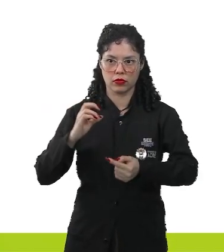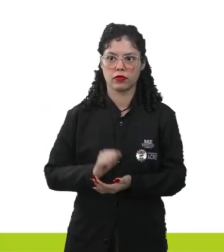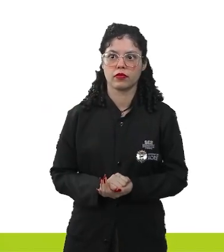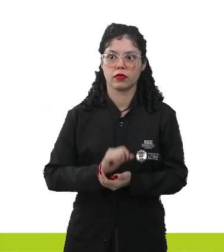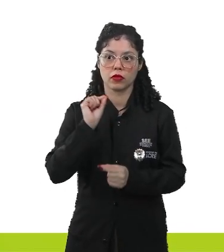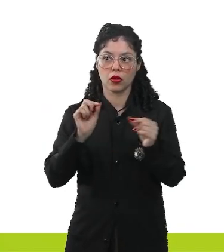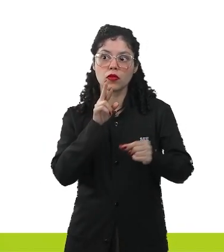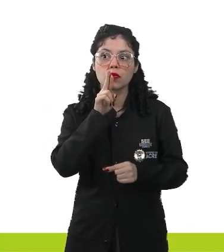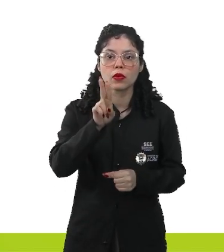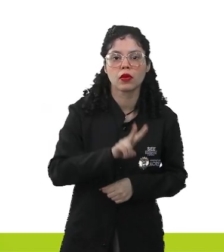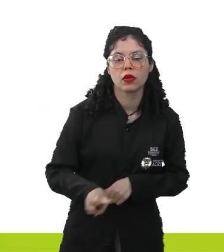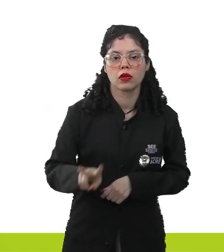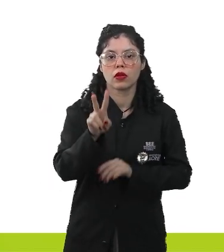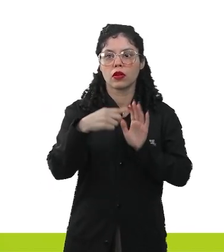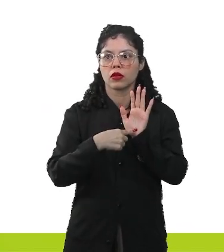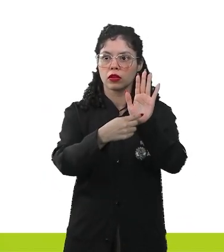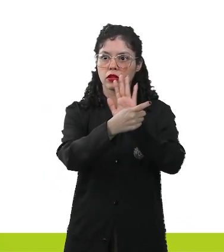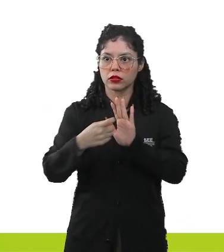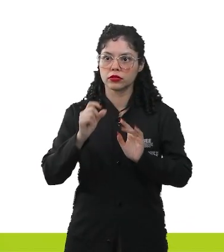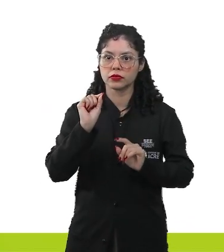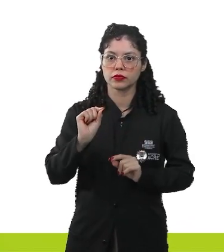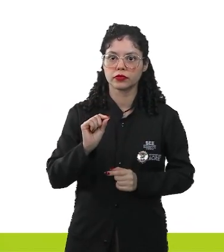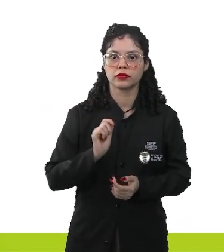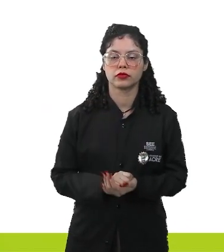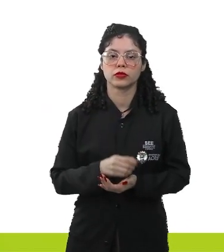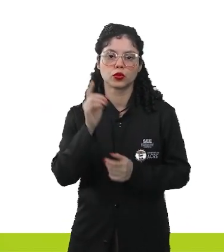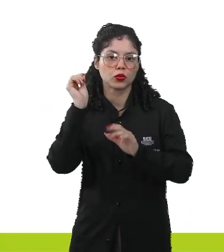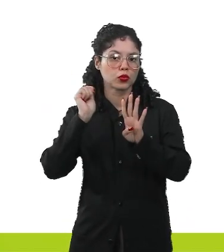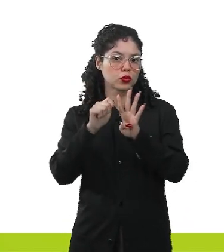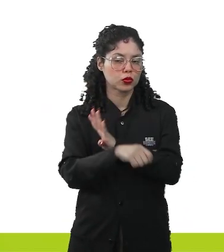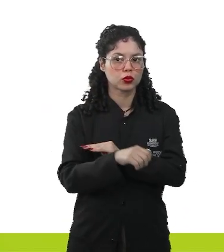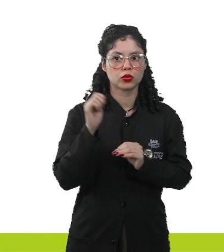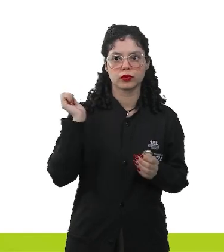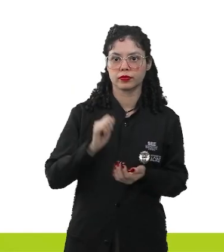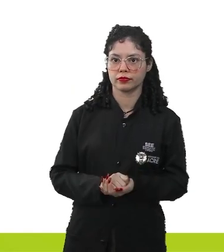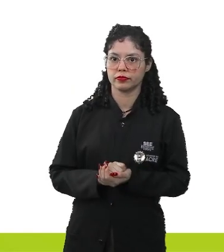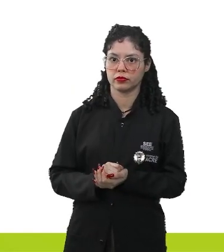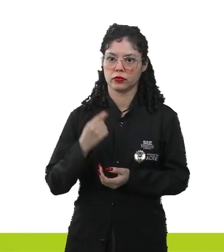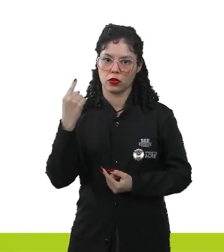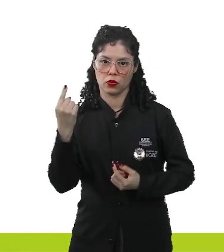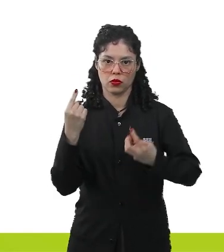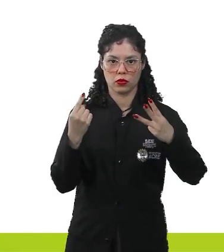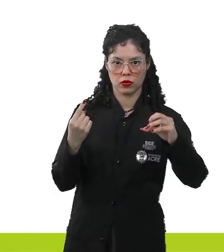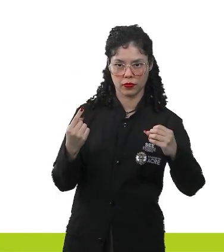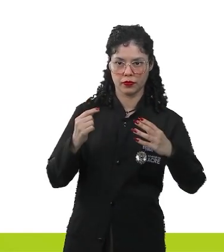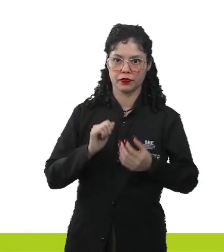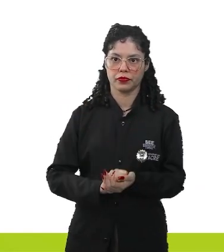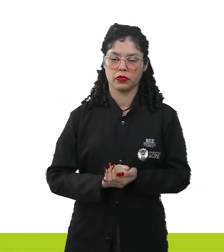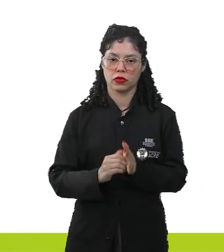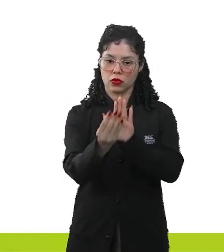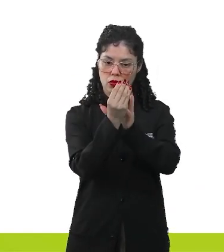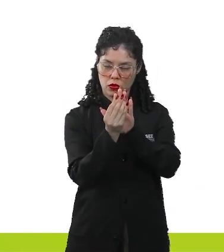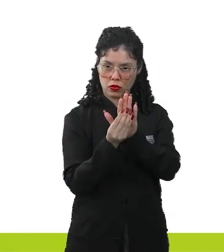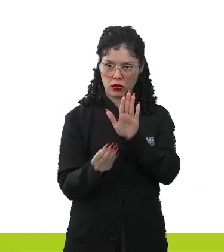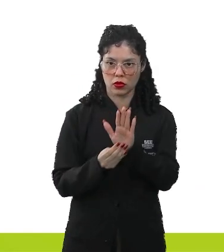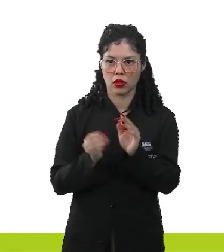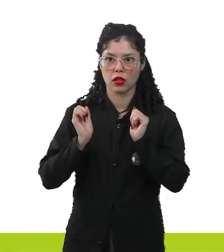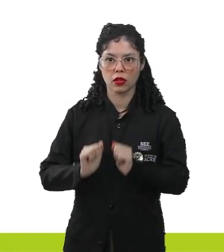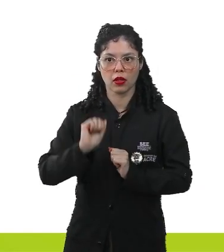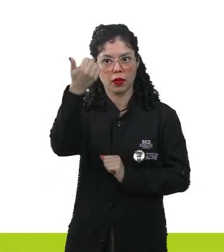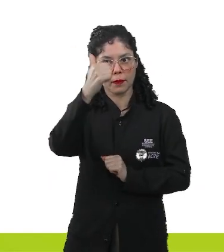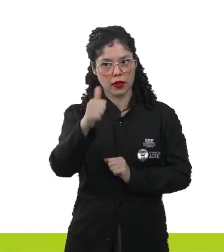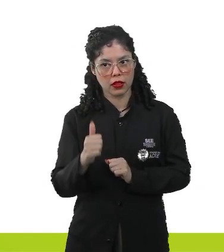que os valores de x representam os dias do mês variando de 1 a 30. Um dos fatores para